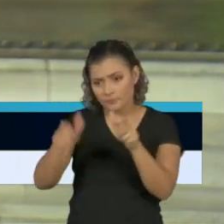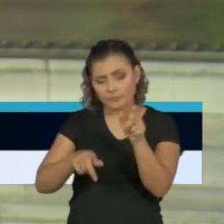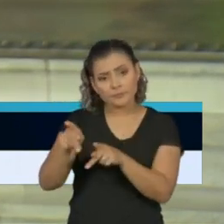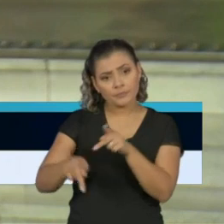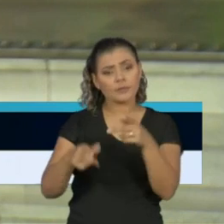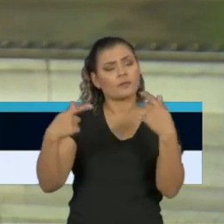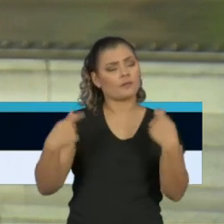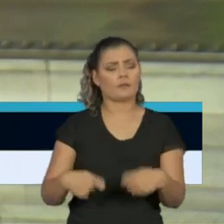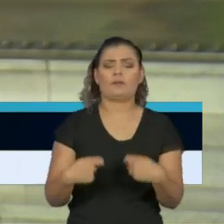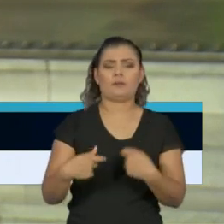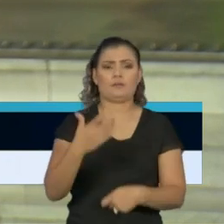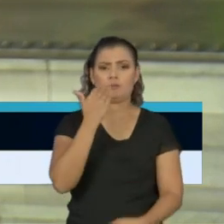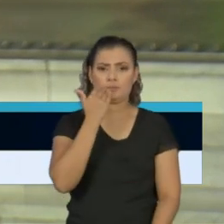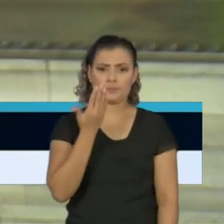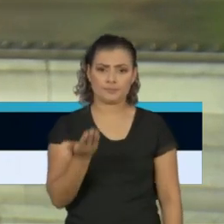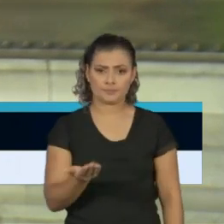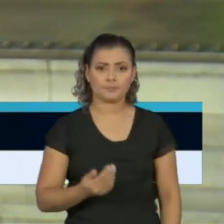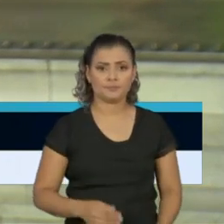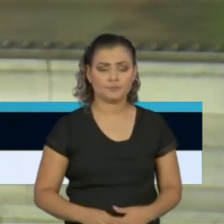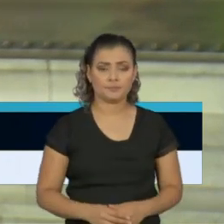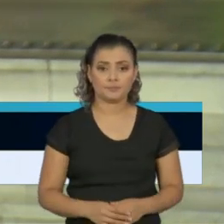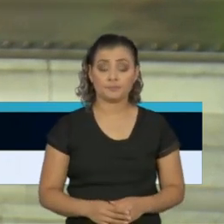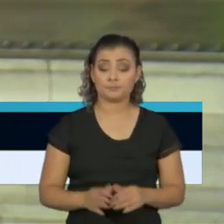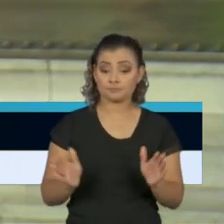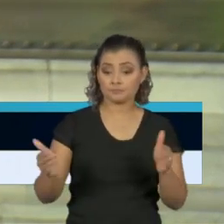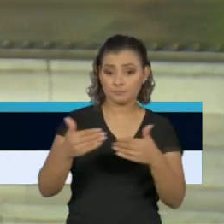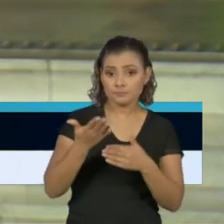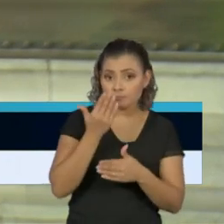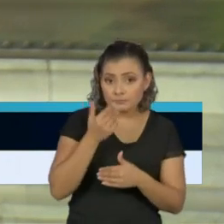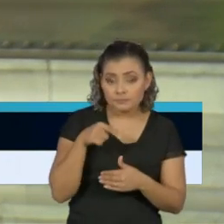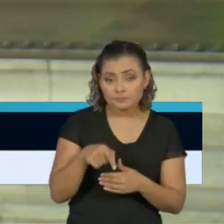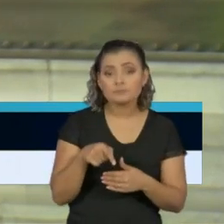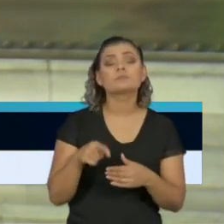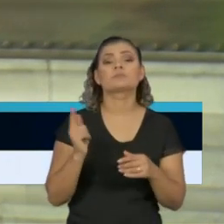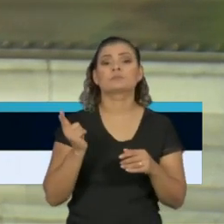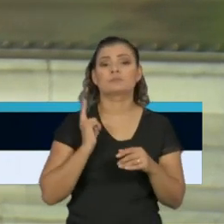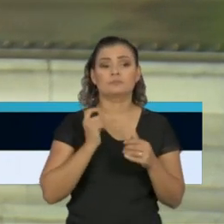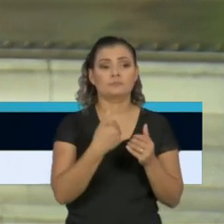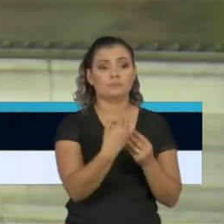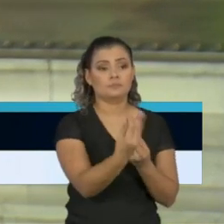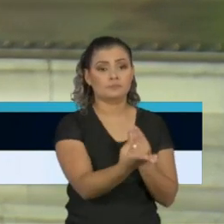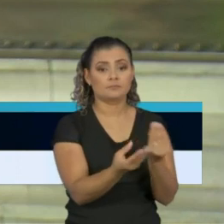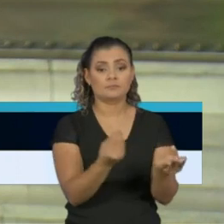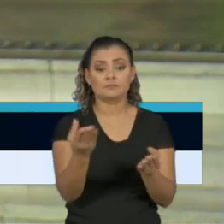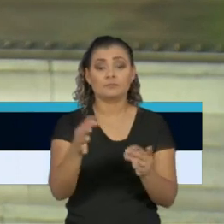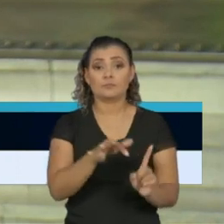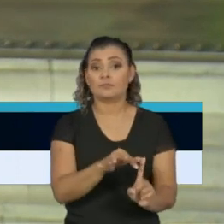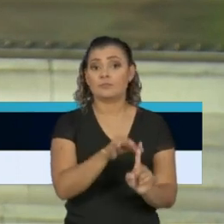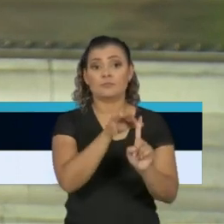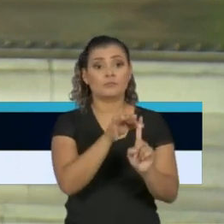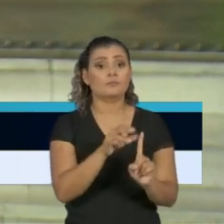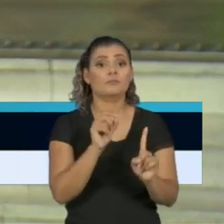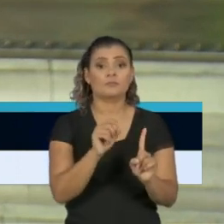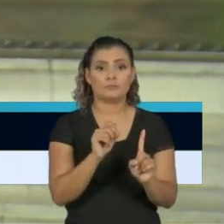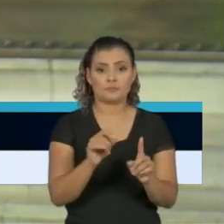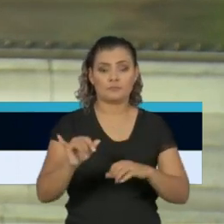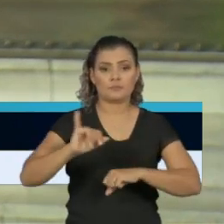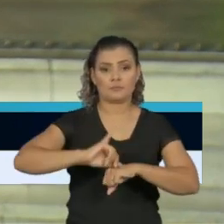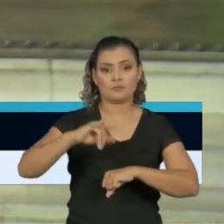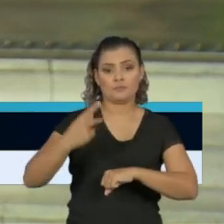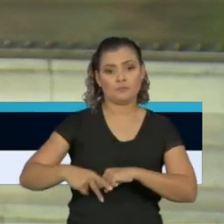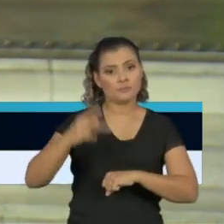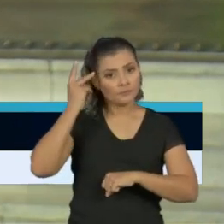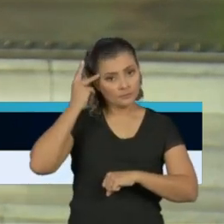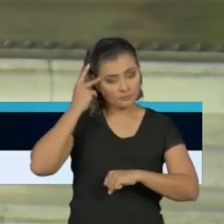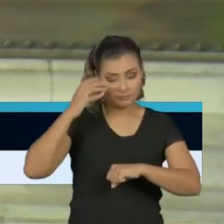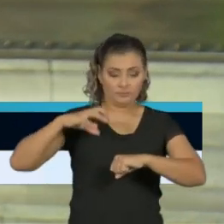efetivamente precisa. As cestas terão a sua distribuição prioritária na capital de São Paulo,